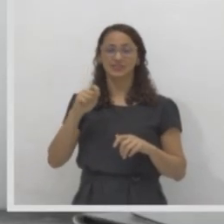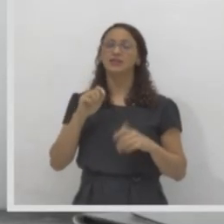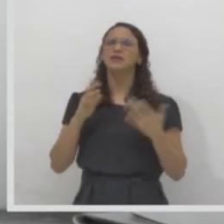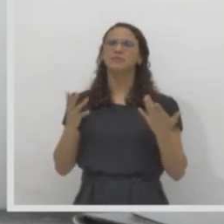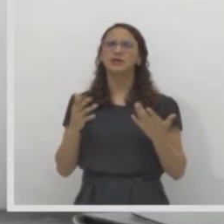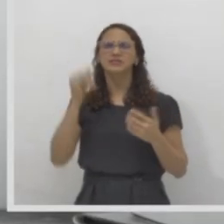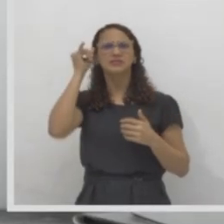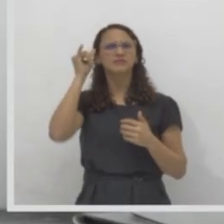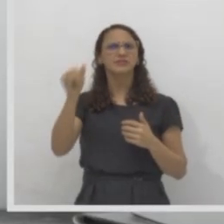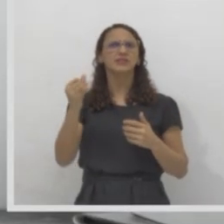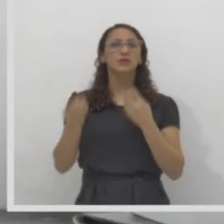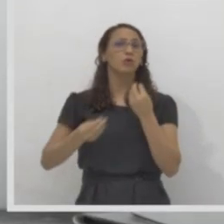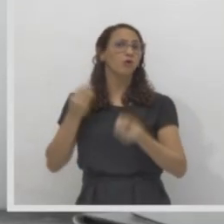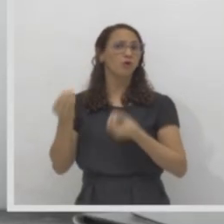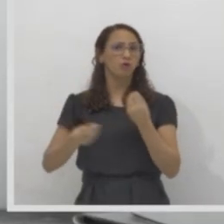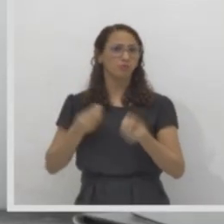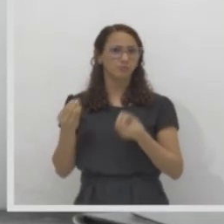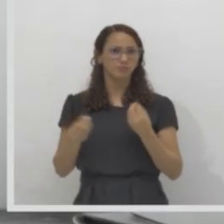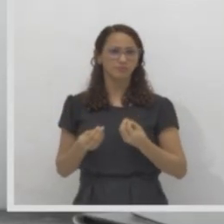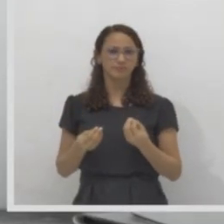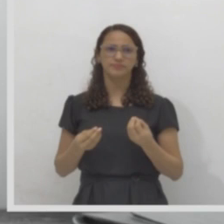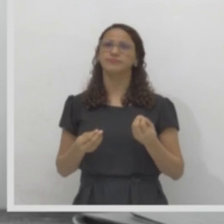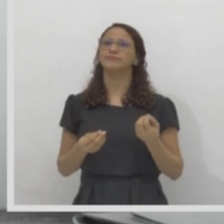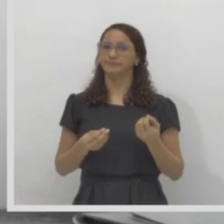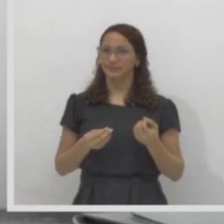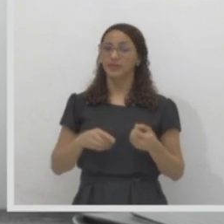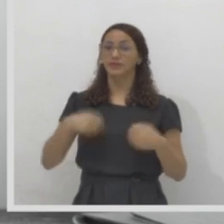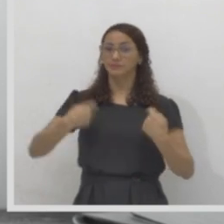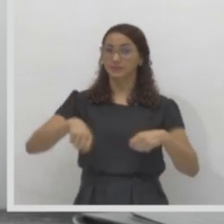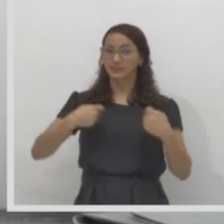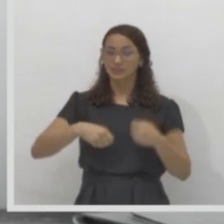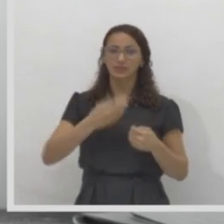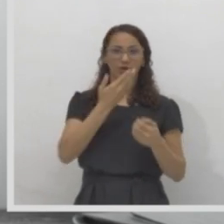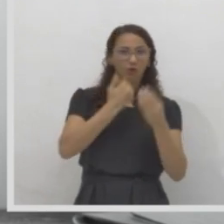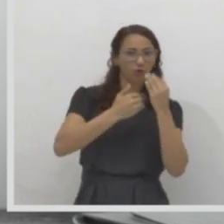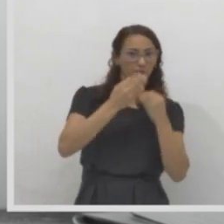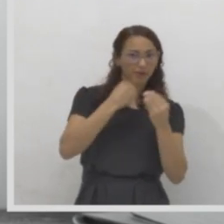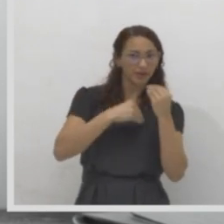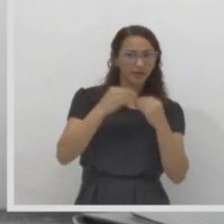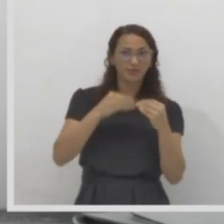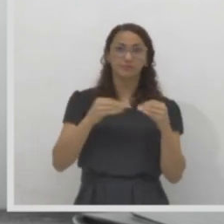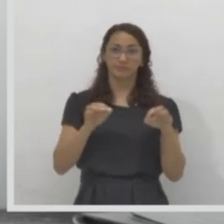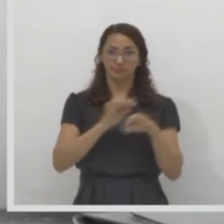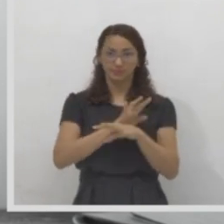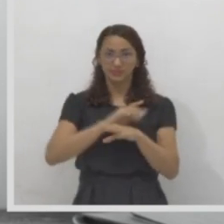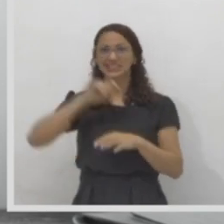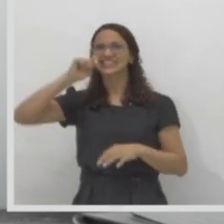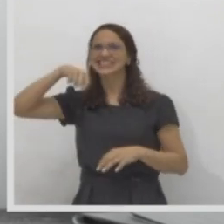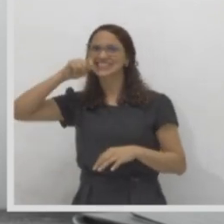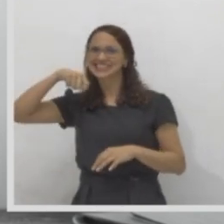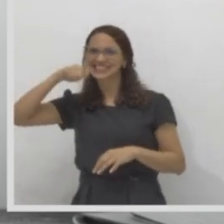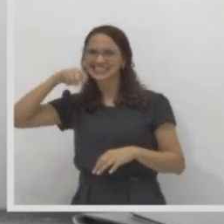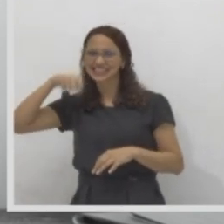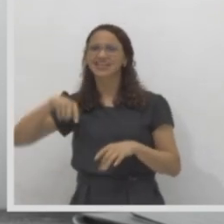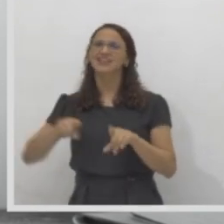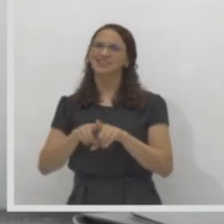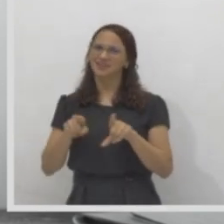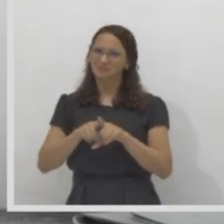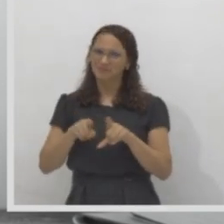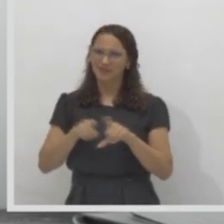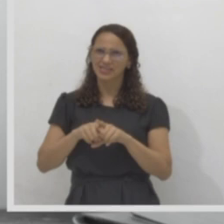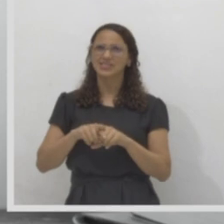tem que escovar os dentes sempre após comer e evitar, né, gente, mascar menos chiclete, comer menos doce possível, tá